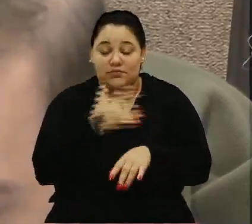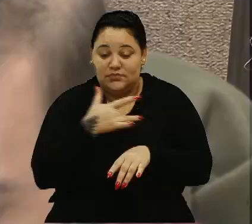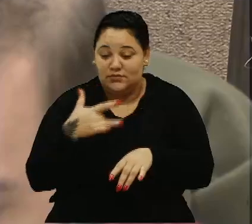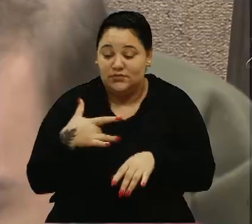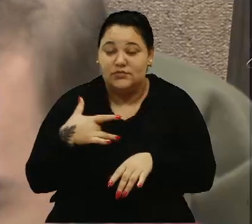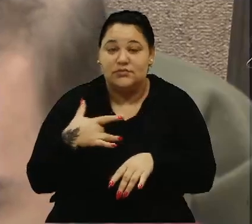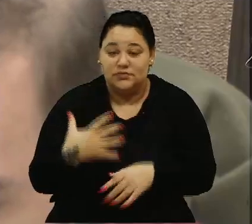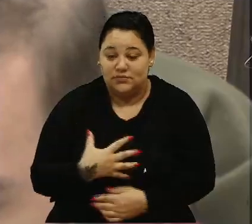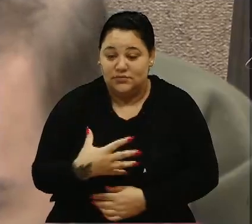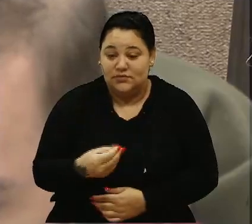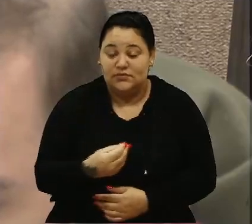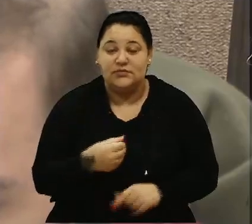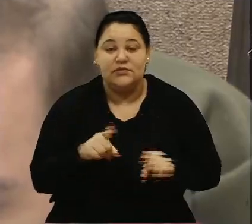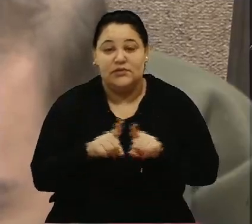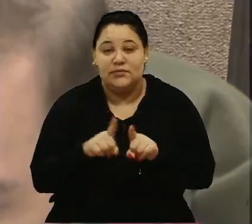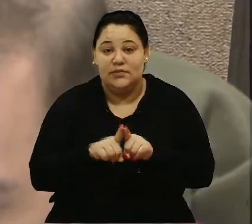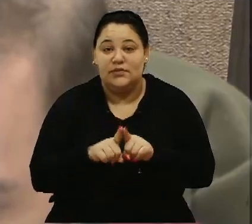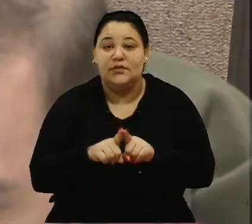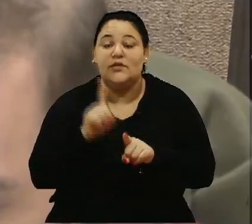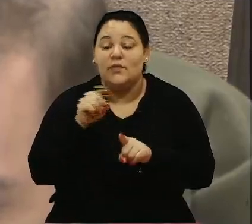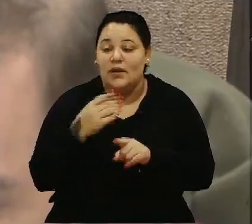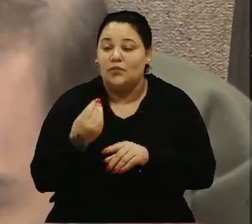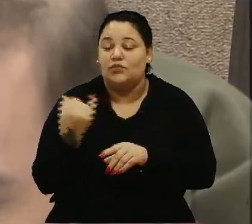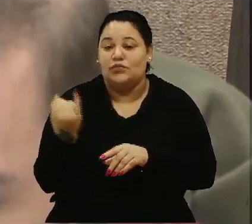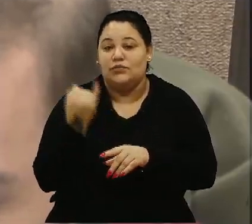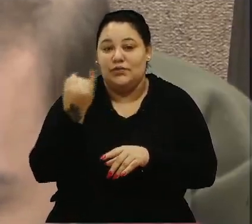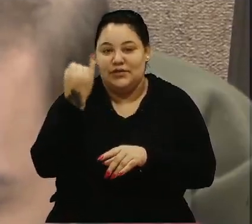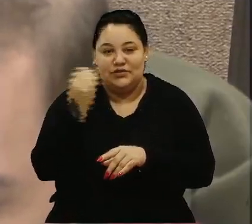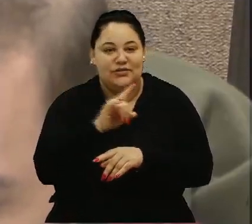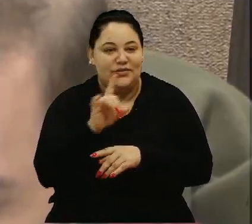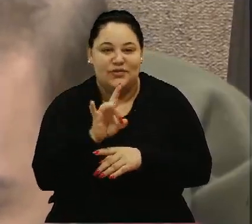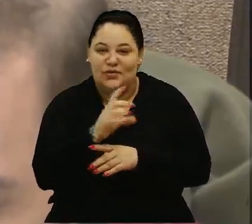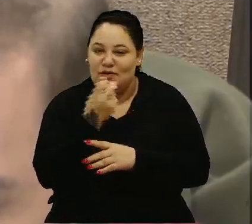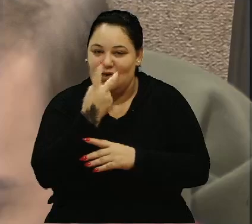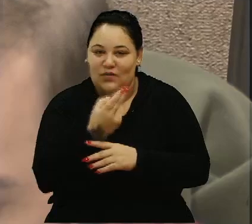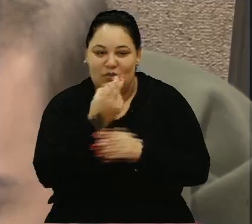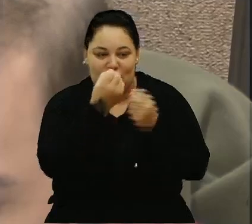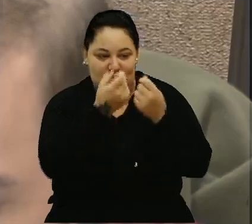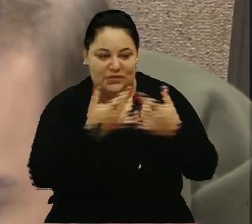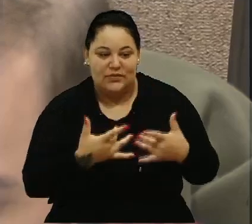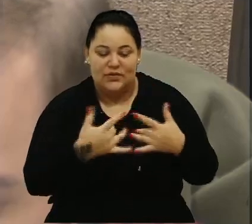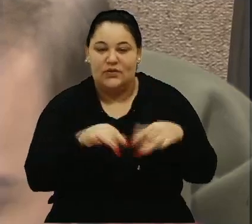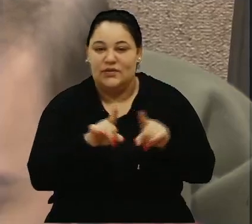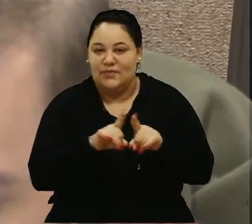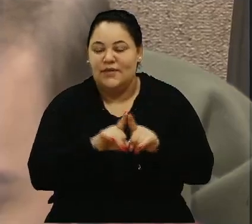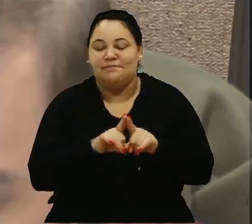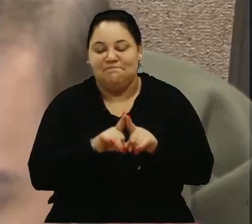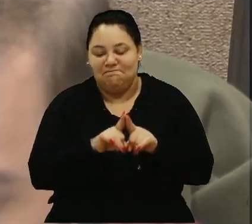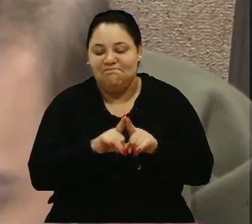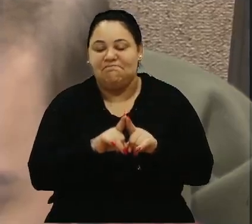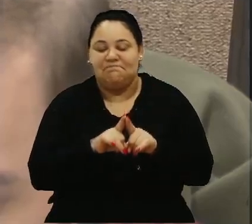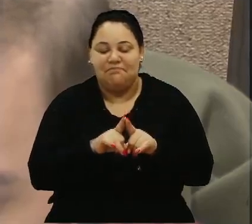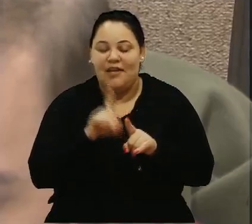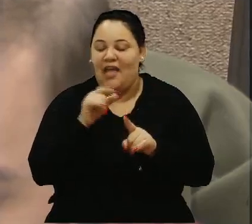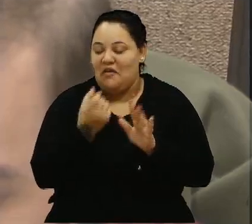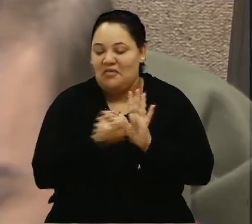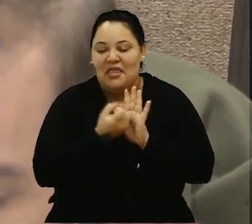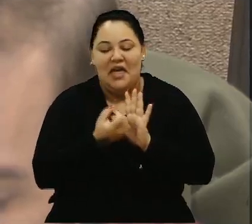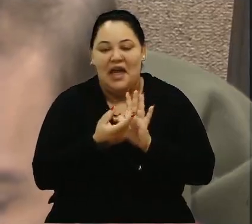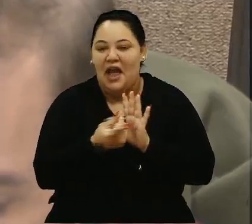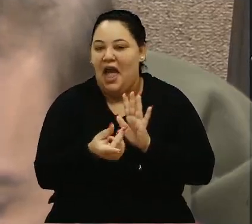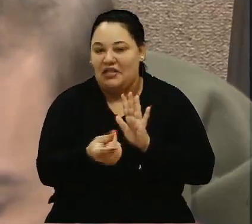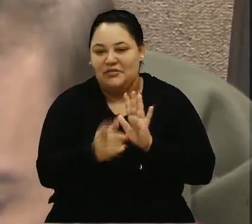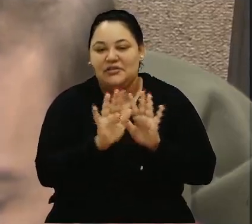né? Então, isso é muito importante, vai muito além, como a senhora disse, de mandato. Eu acredito que é legado que deixa